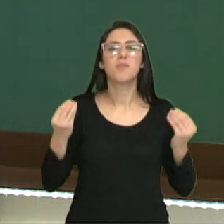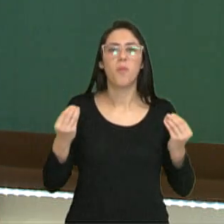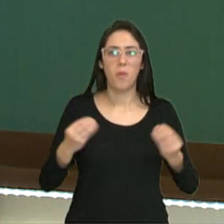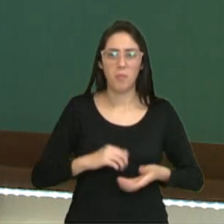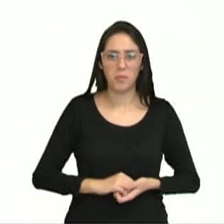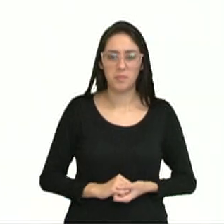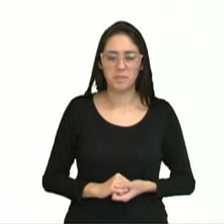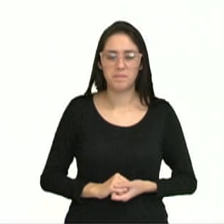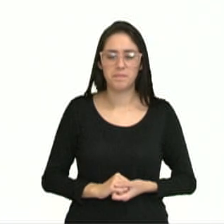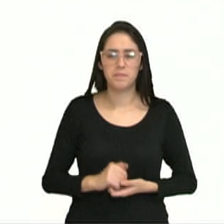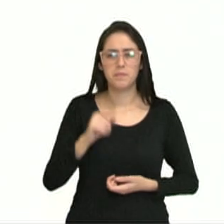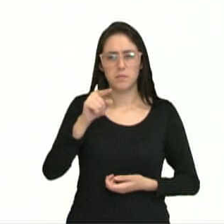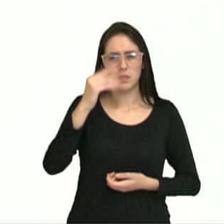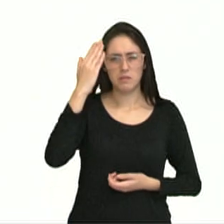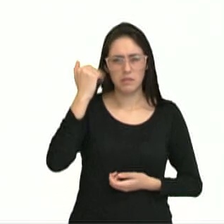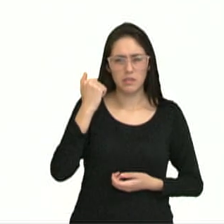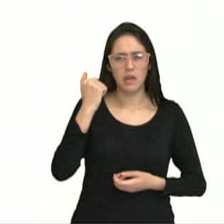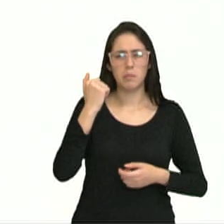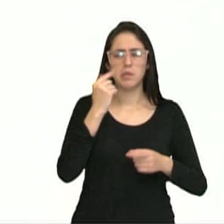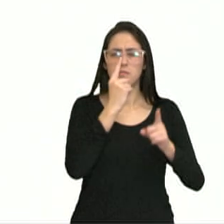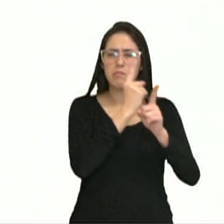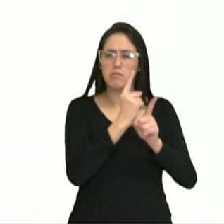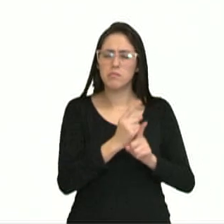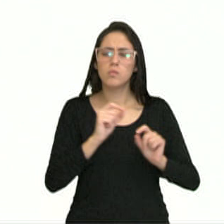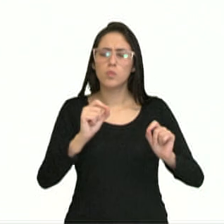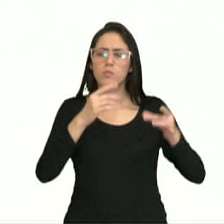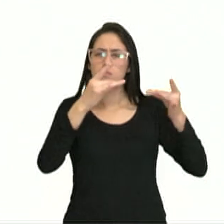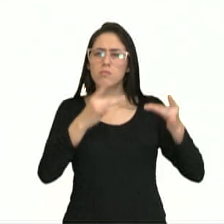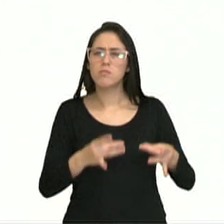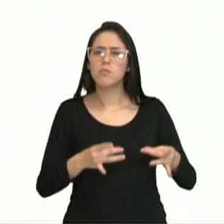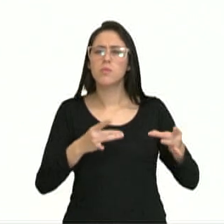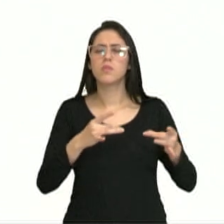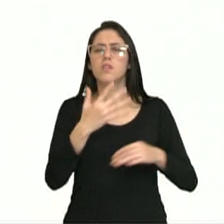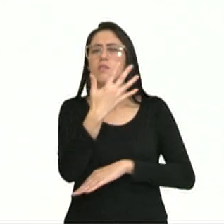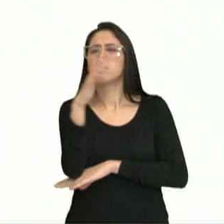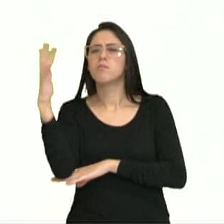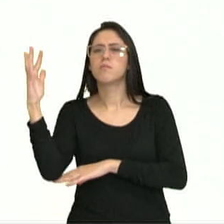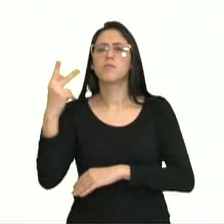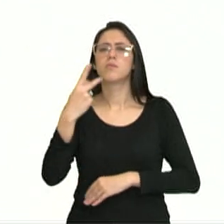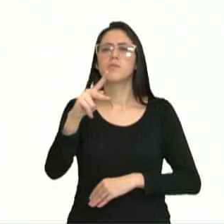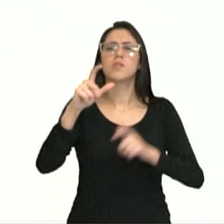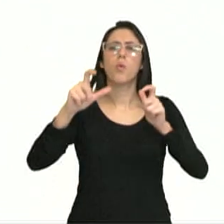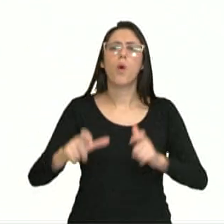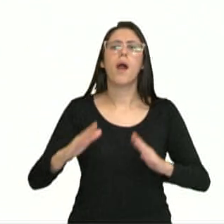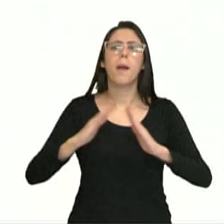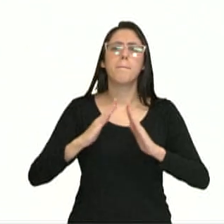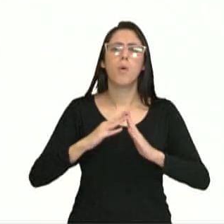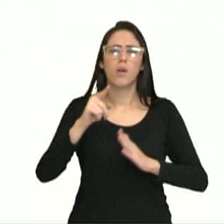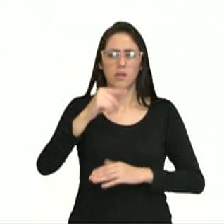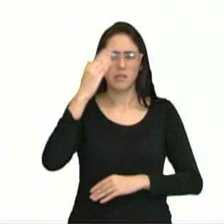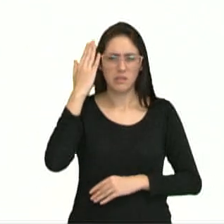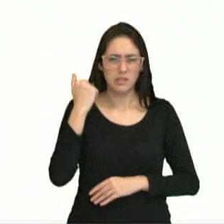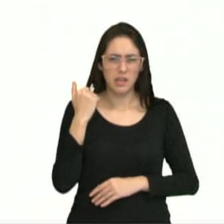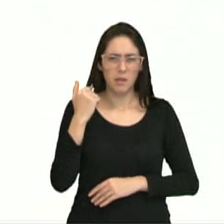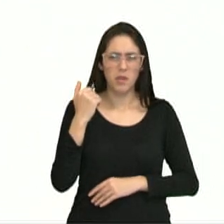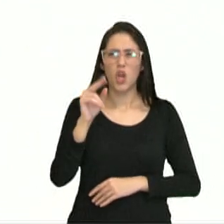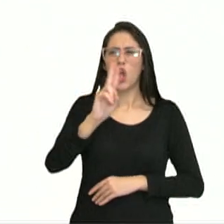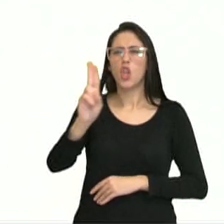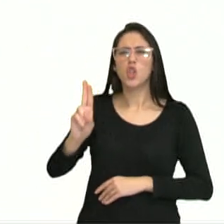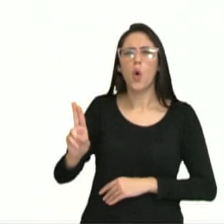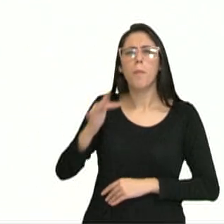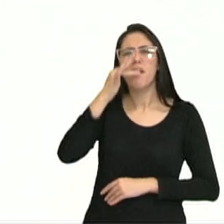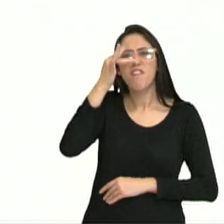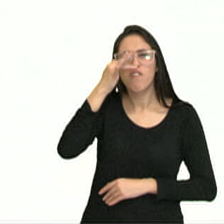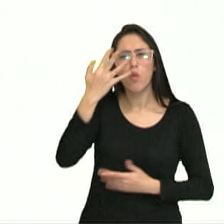Você consegue identificar as formações vegetais do local onde você mora? Você sabe, esse daqui, você sabe dizer o nome de alguma